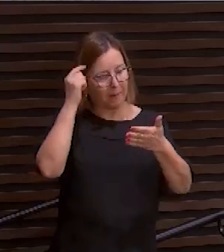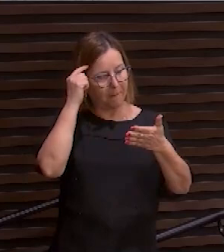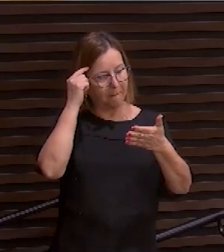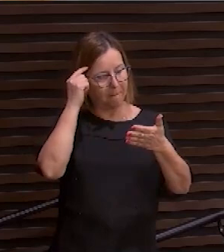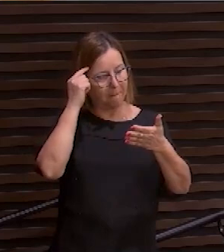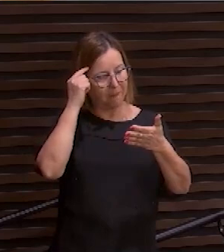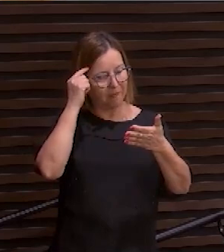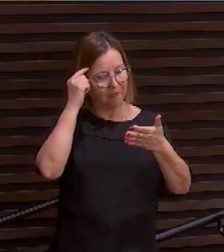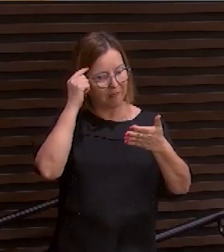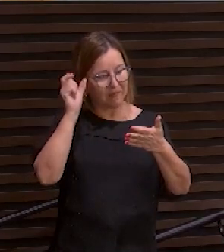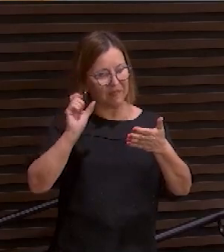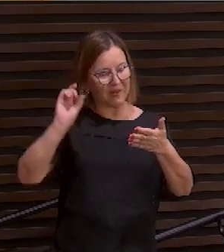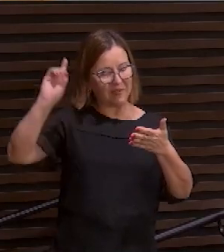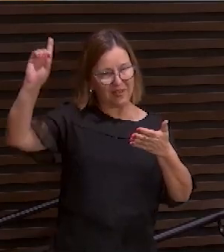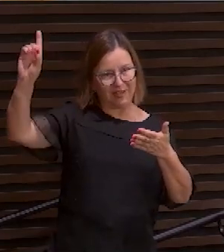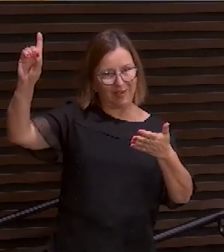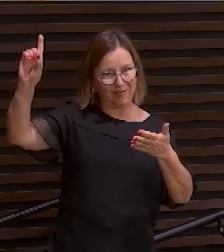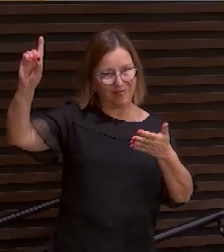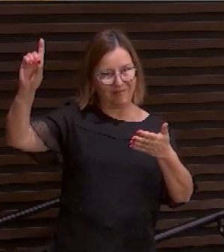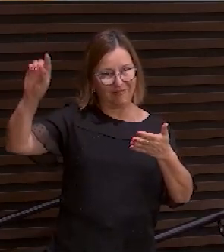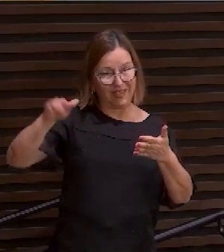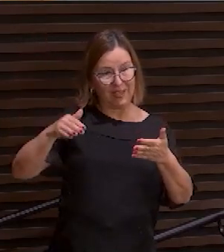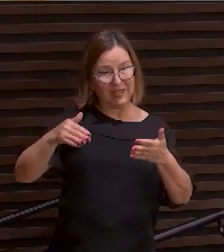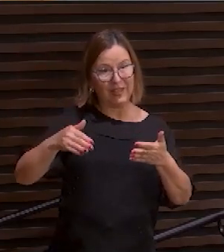da palavra de Deus.